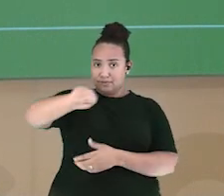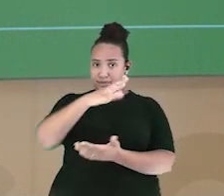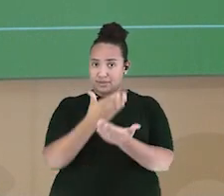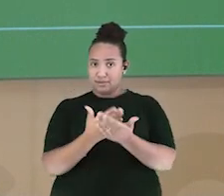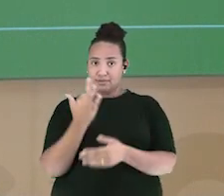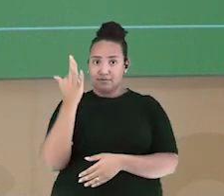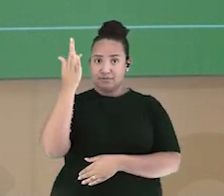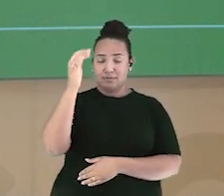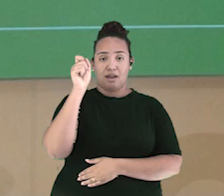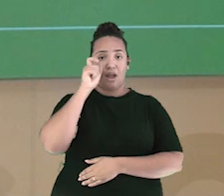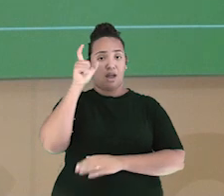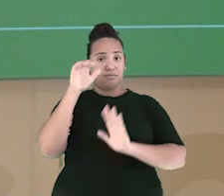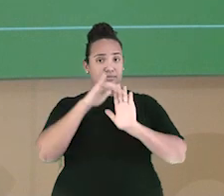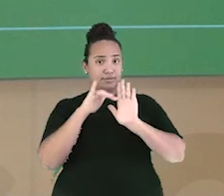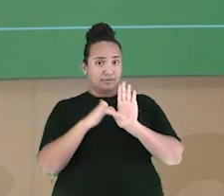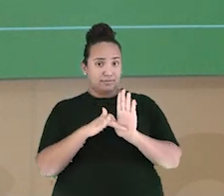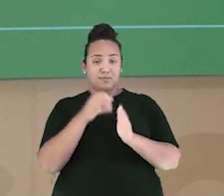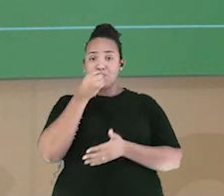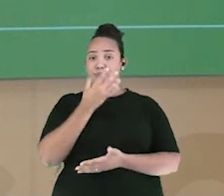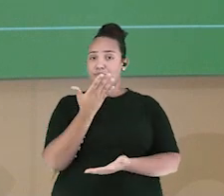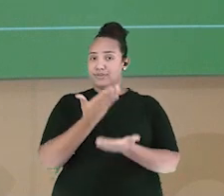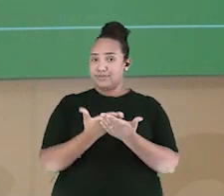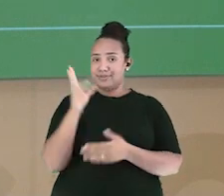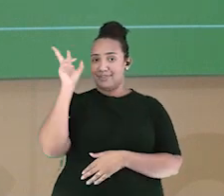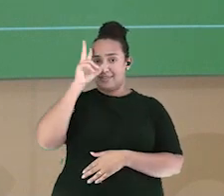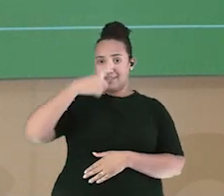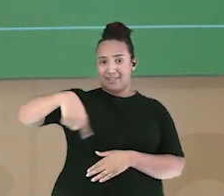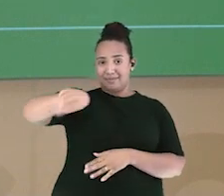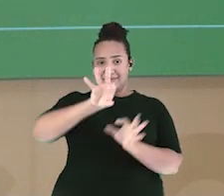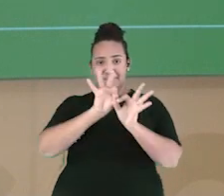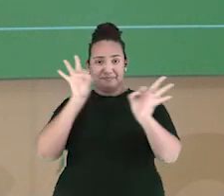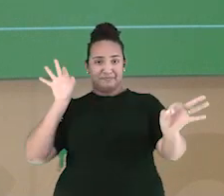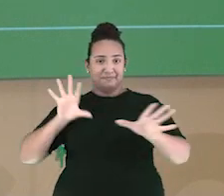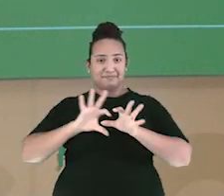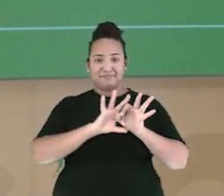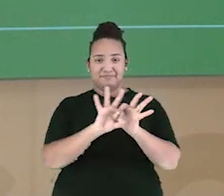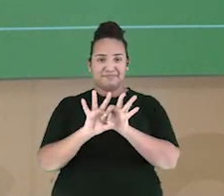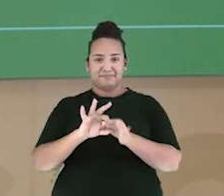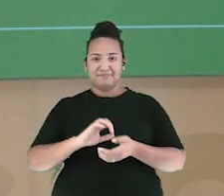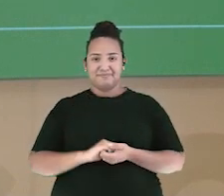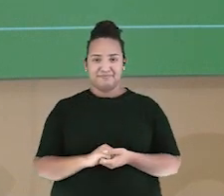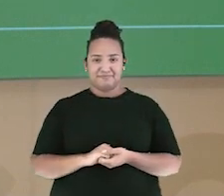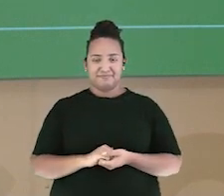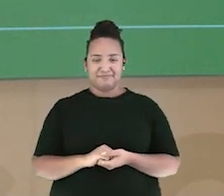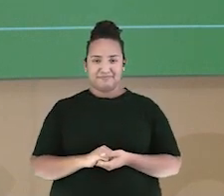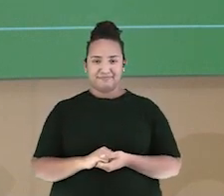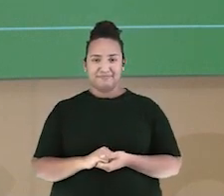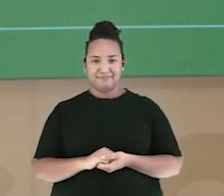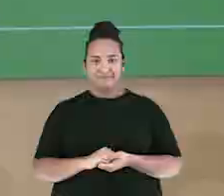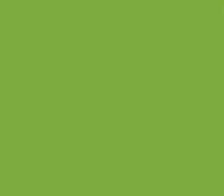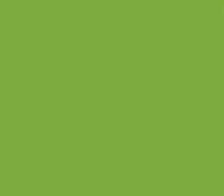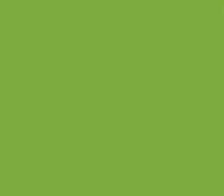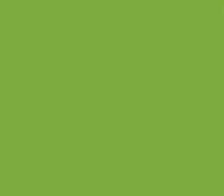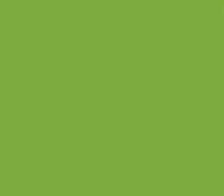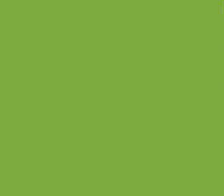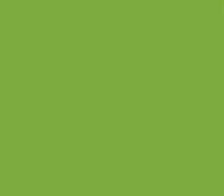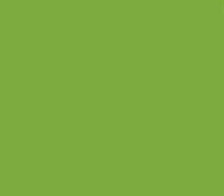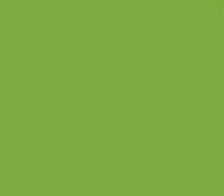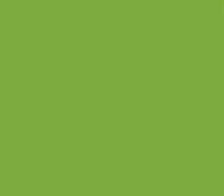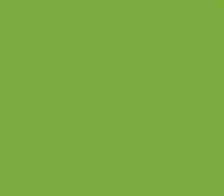vocês na próxima aula. Fiquem de olho em nossa programação. Bons estudos e não se esqueçam, mesmo distantes, estamos juntos.